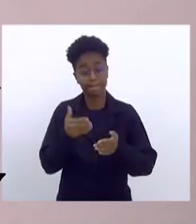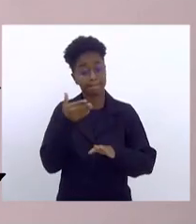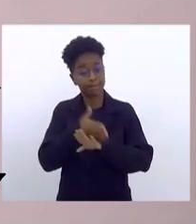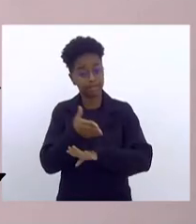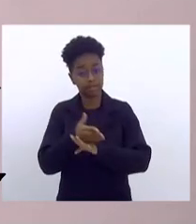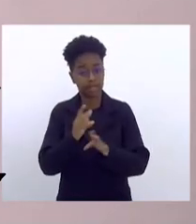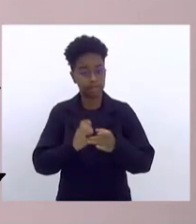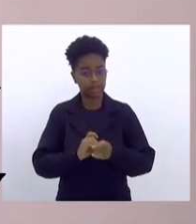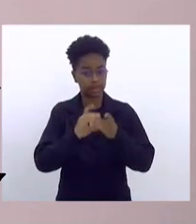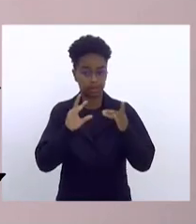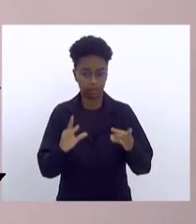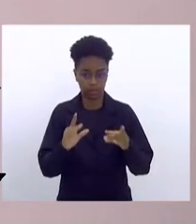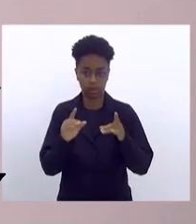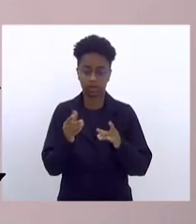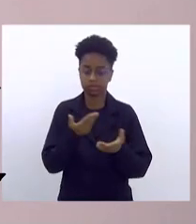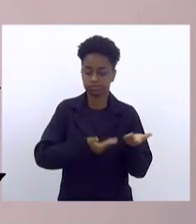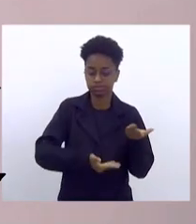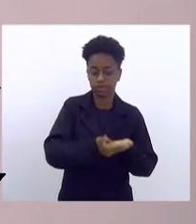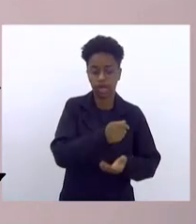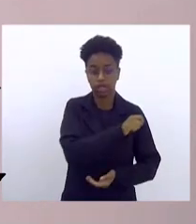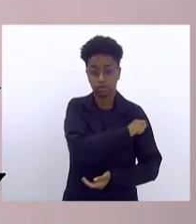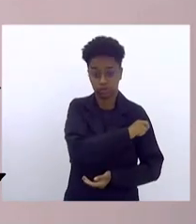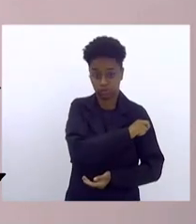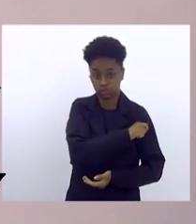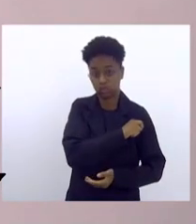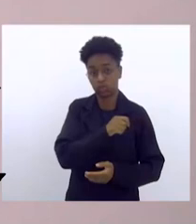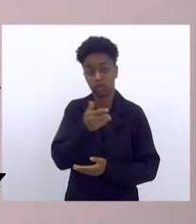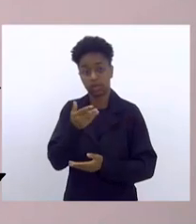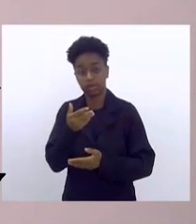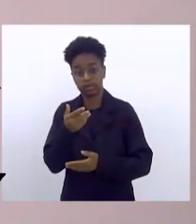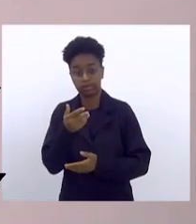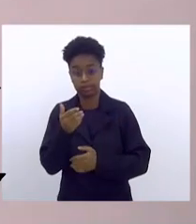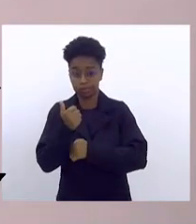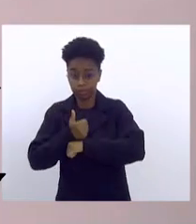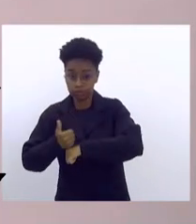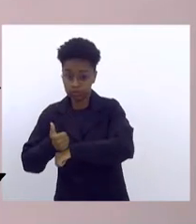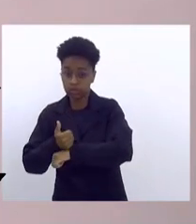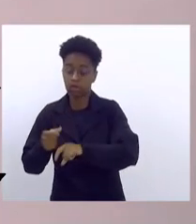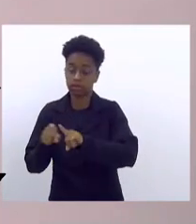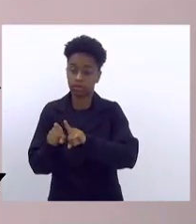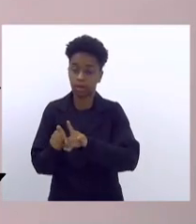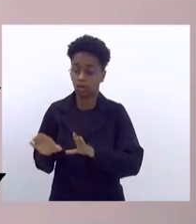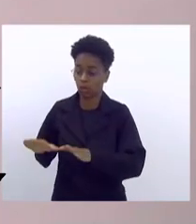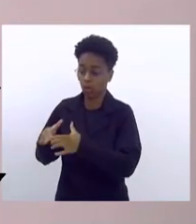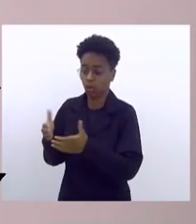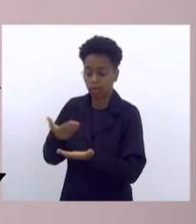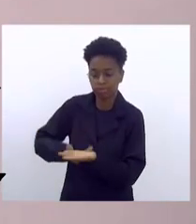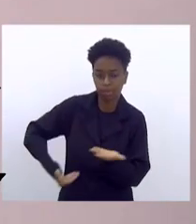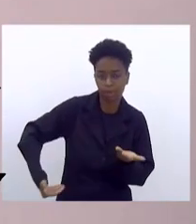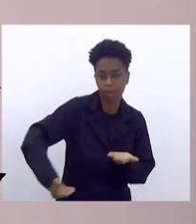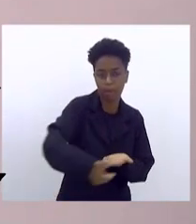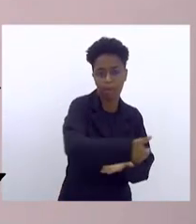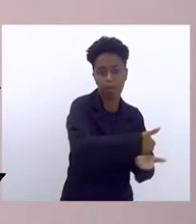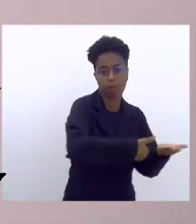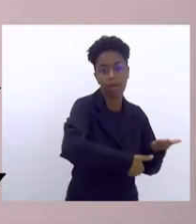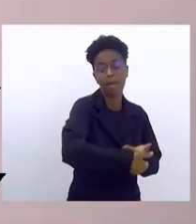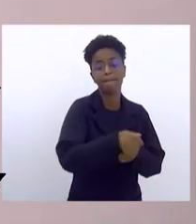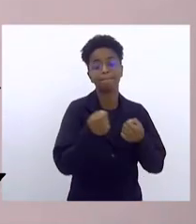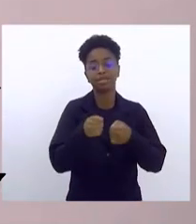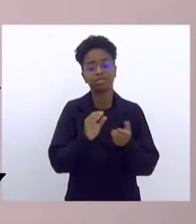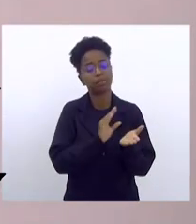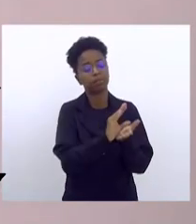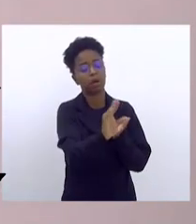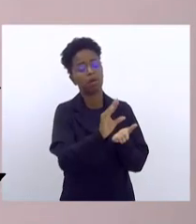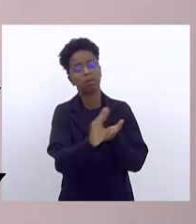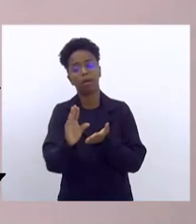democrática entre estudantes os trabalhadores e o seu entorno escolar ela precisa ser financiada com verba